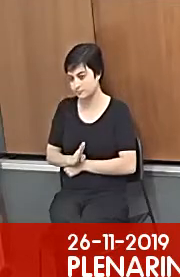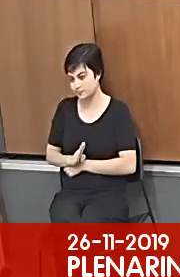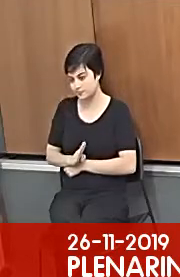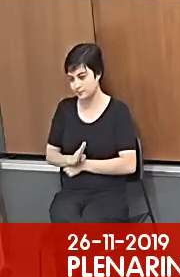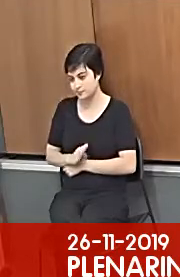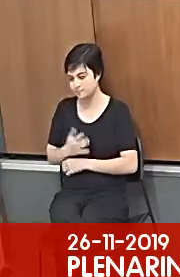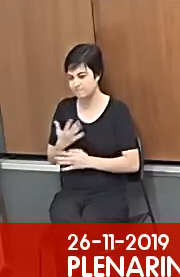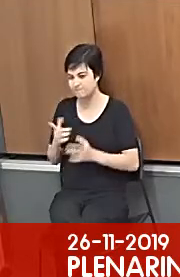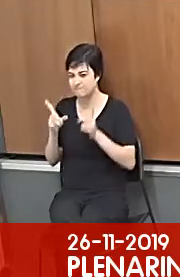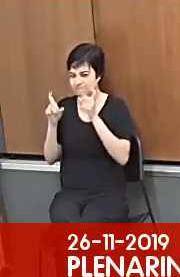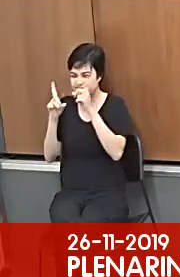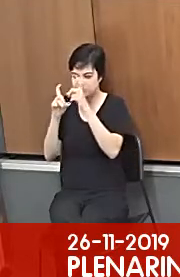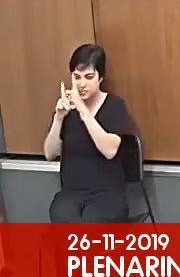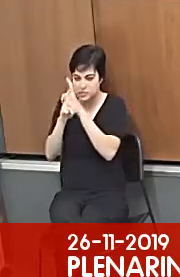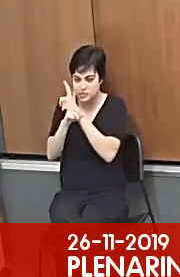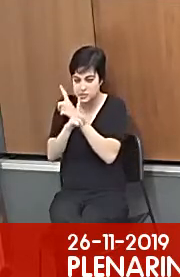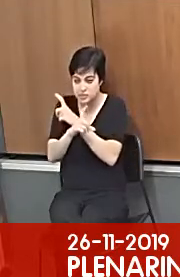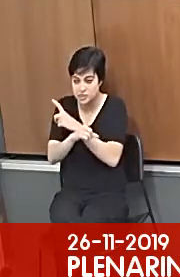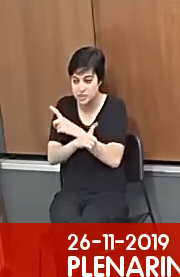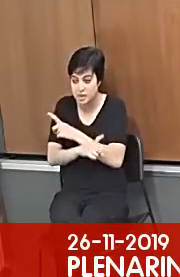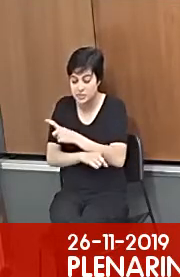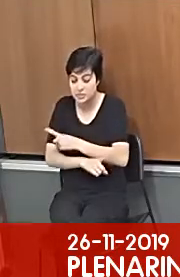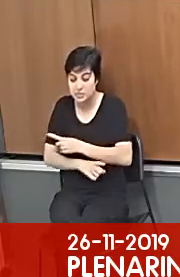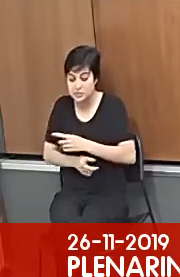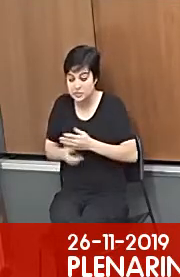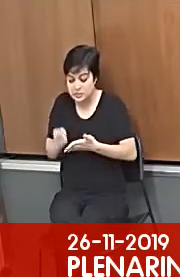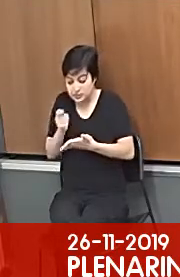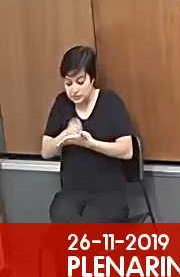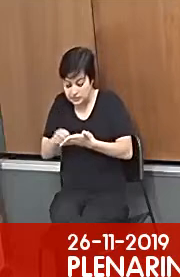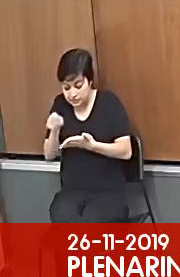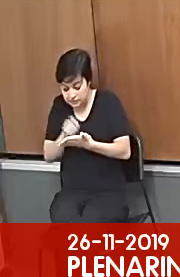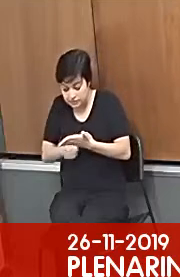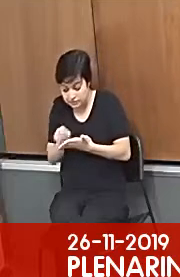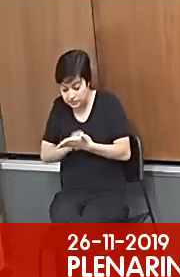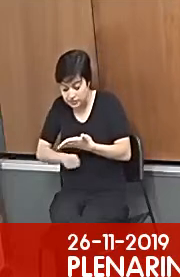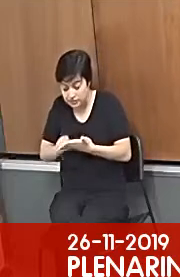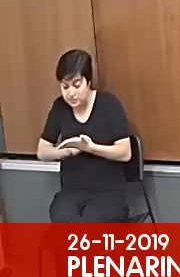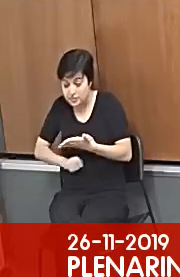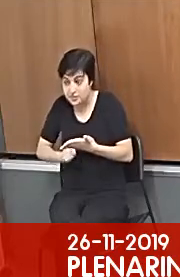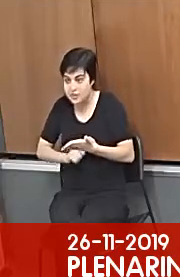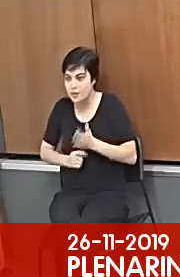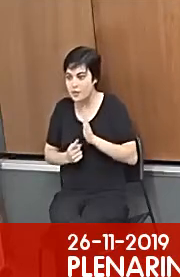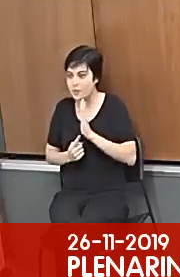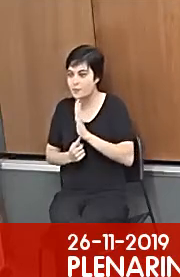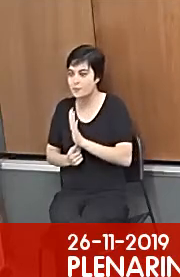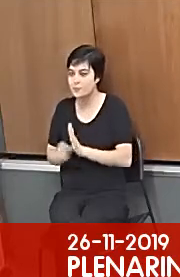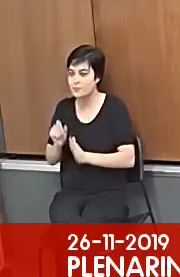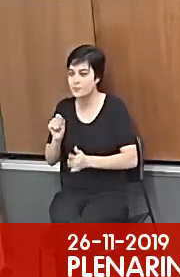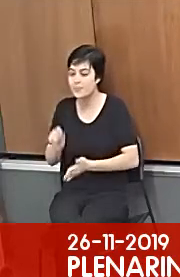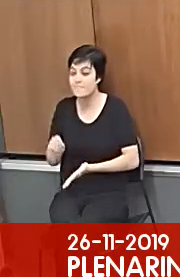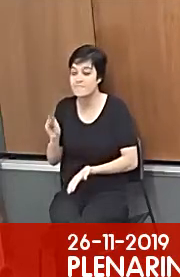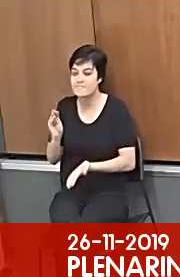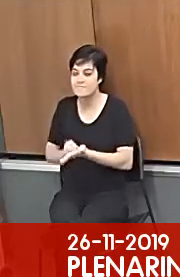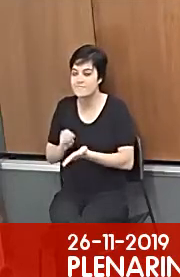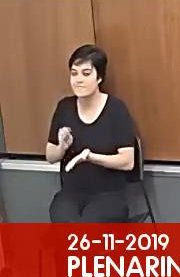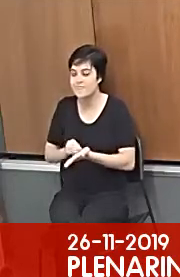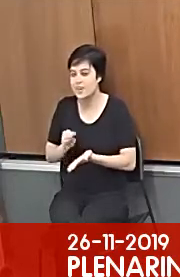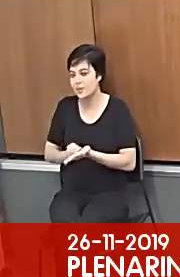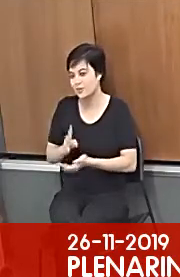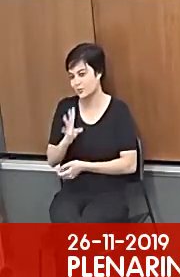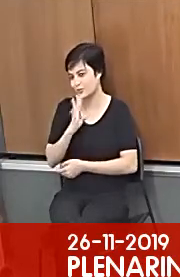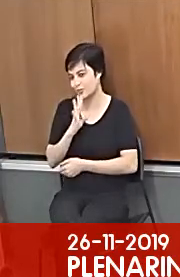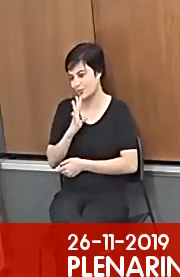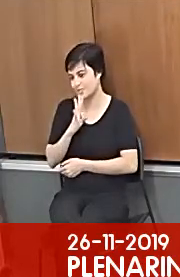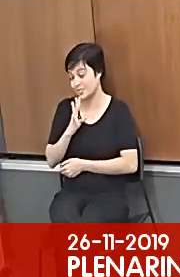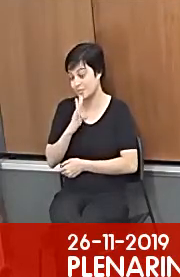A dificuldade de se escrever sobre isso demonstrava a total falta de conhecimento